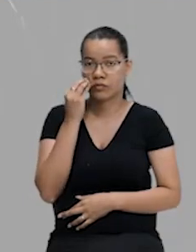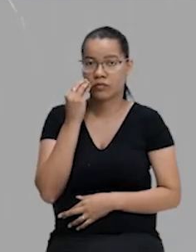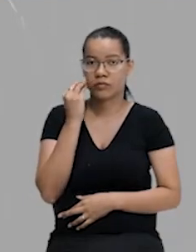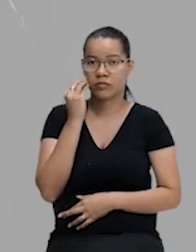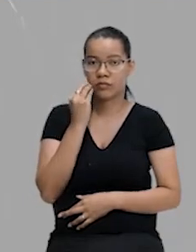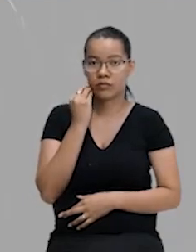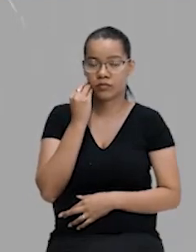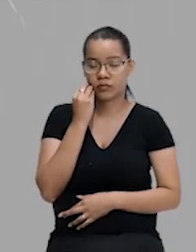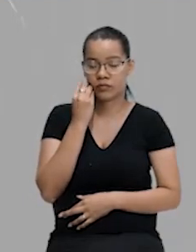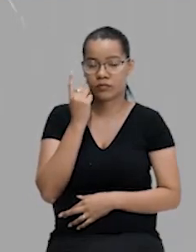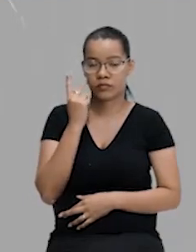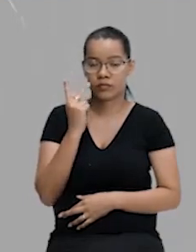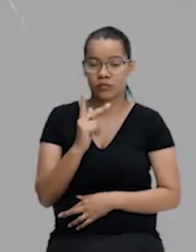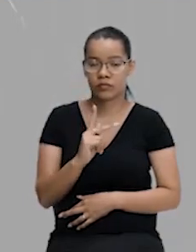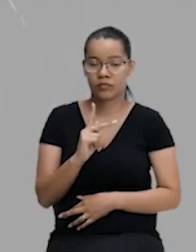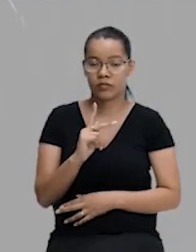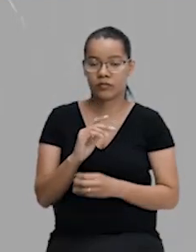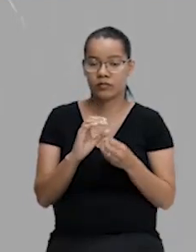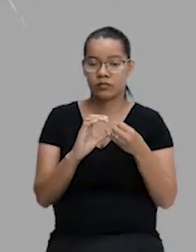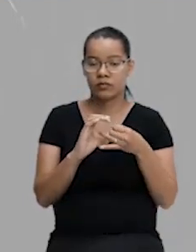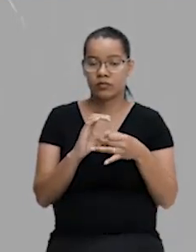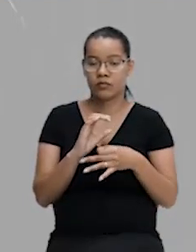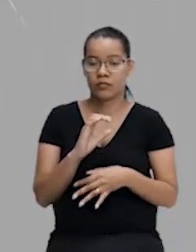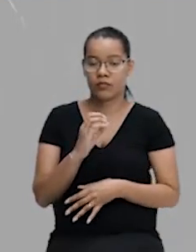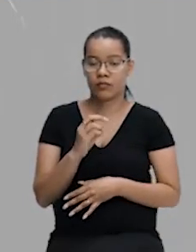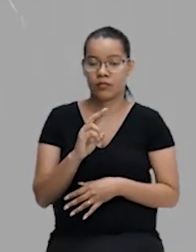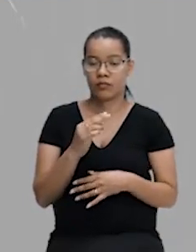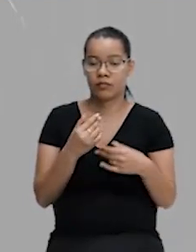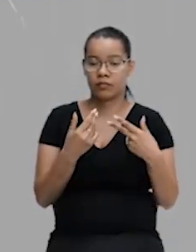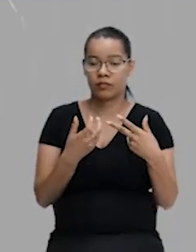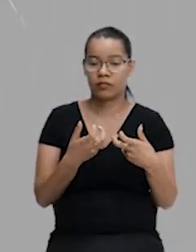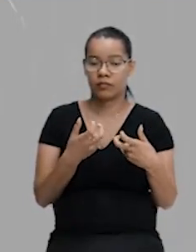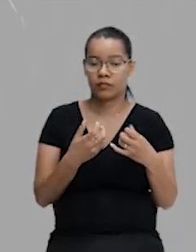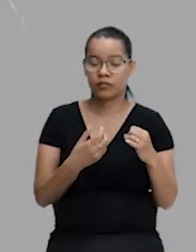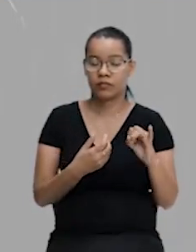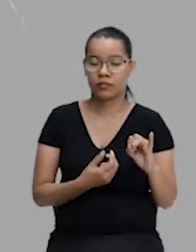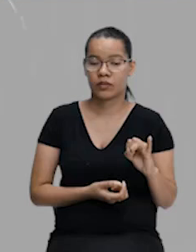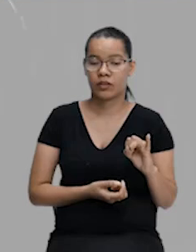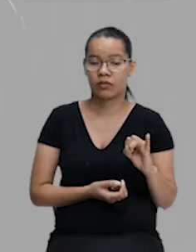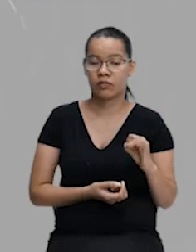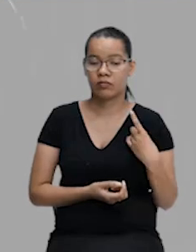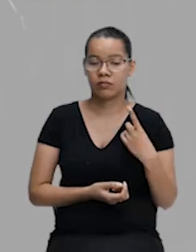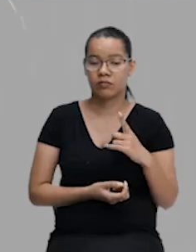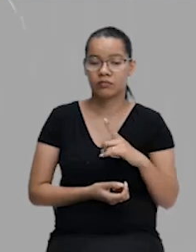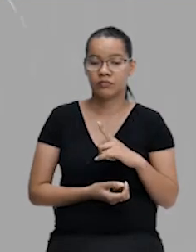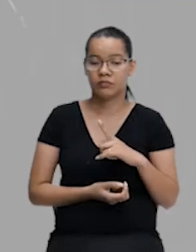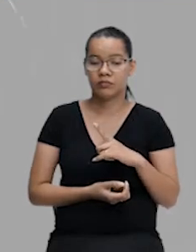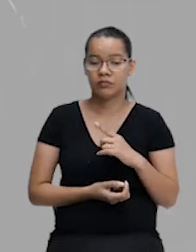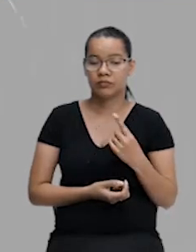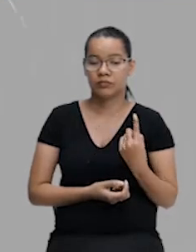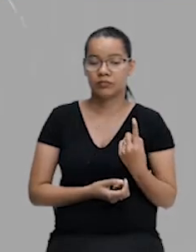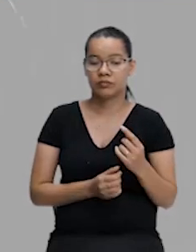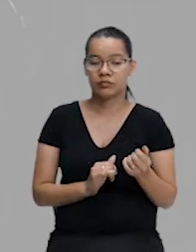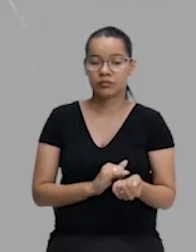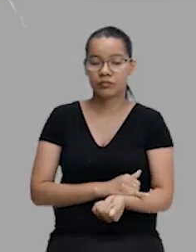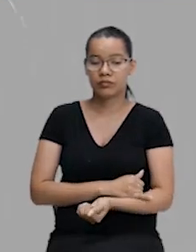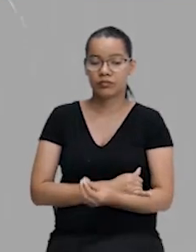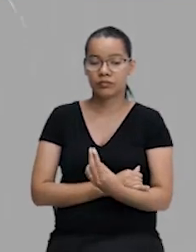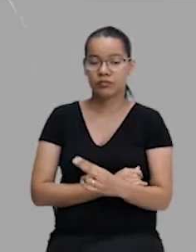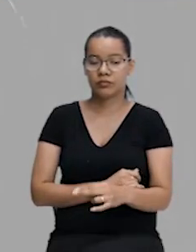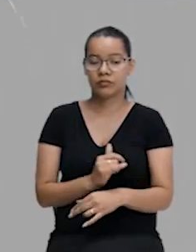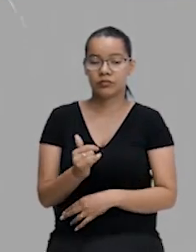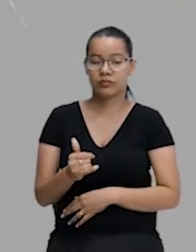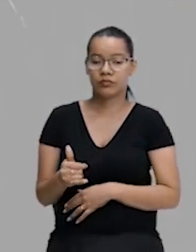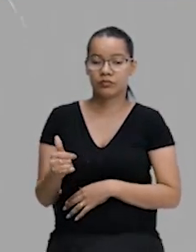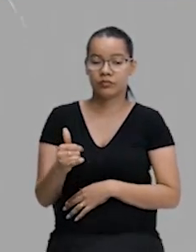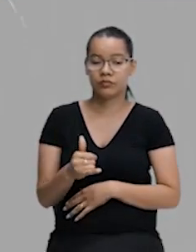assim, para caracterizar, para identificar se nós temos uma gordura ou um óleo